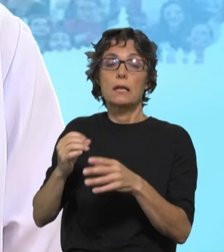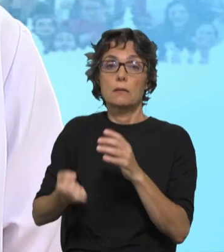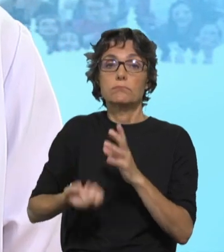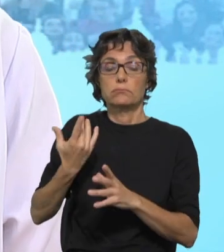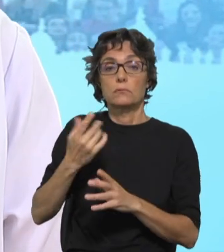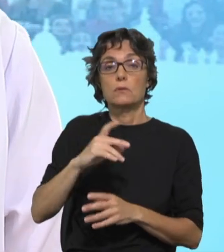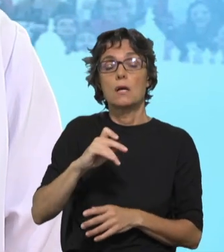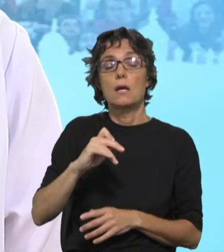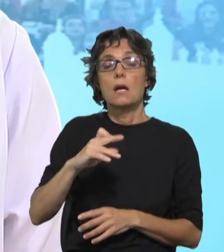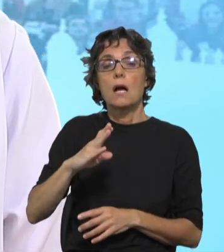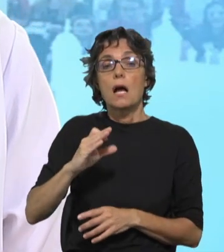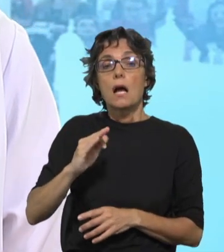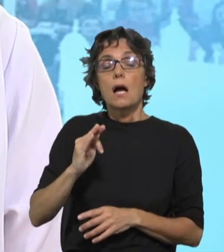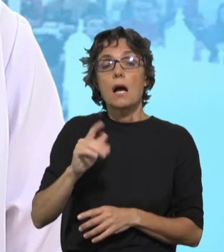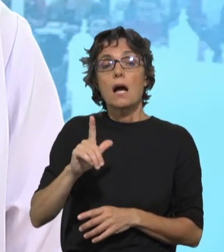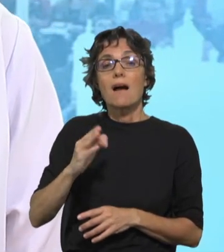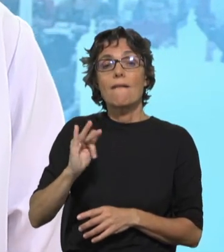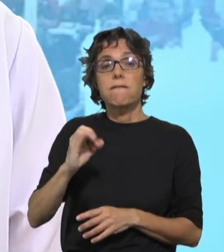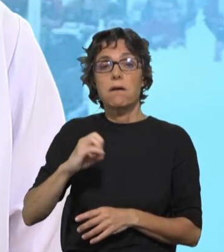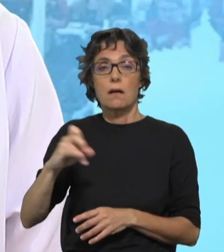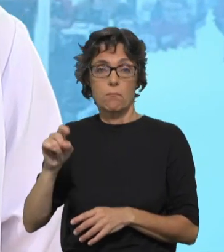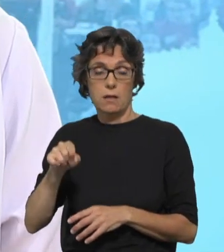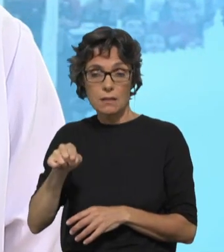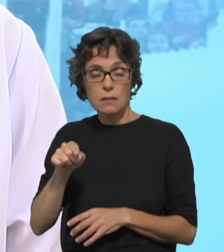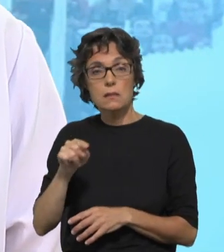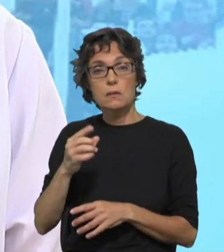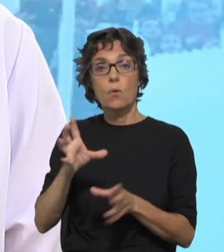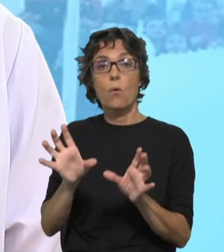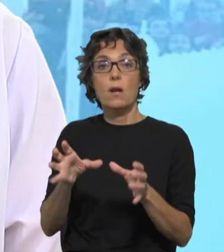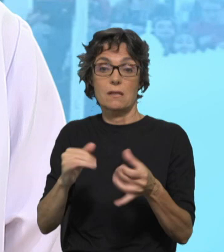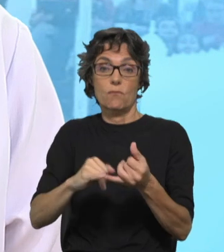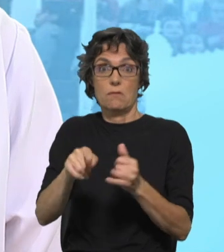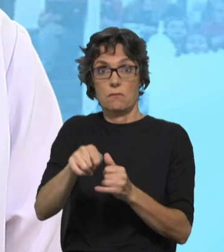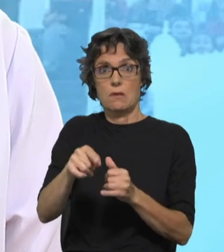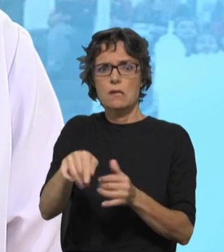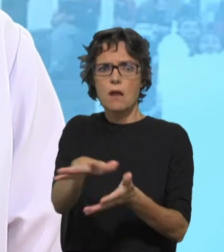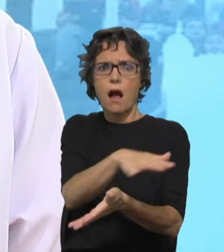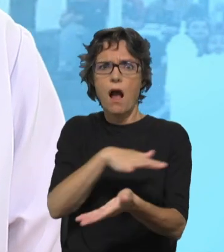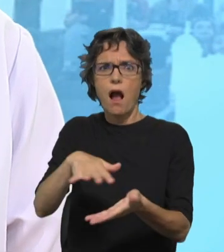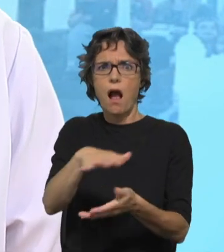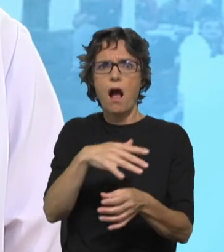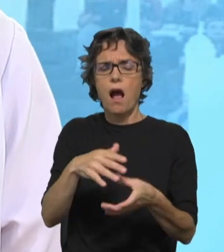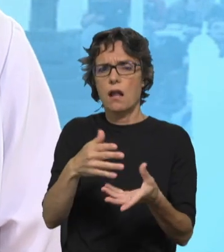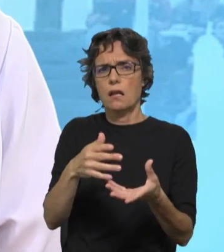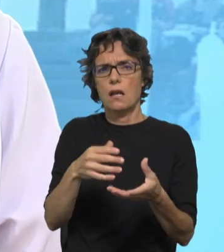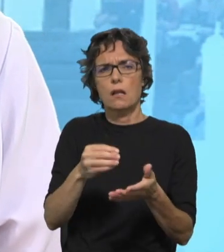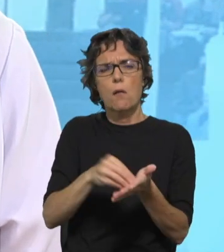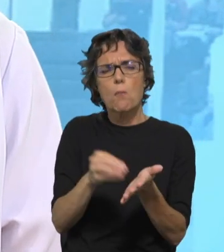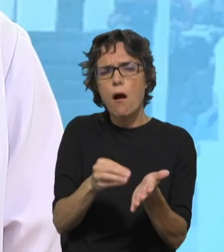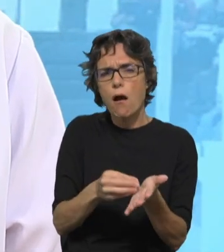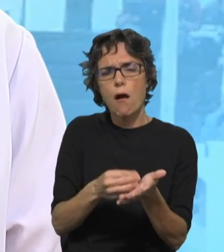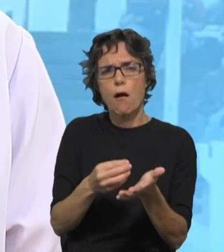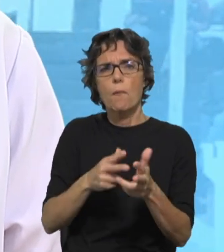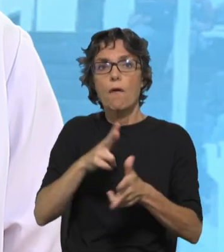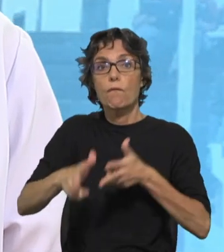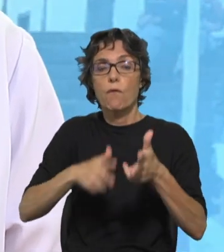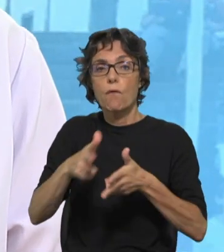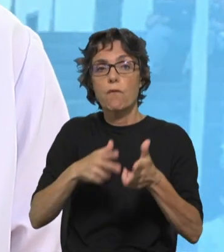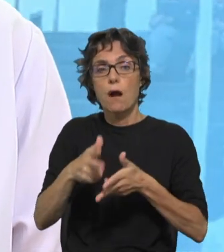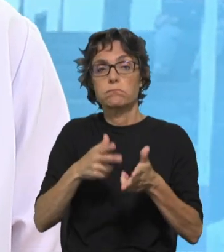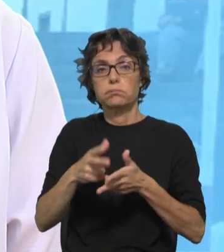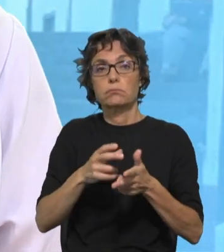em Alfama, a congregação era uma das zonas mais pobres. A fábrica dos botões que existia, onde trabalhavam as